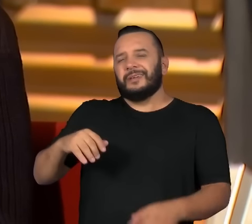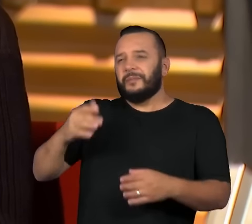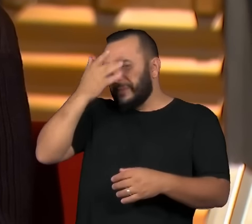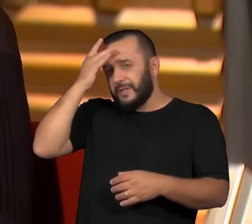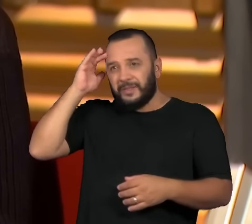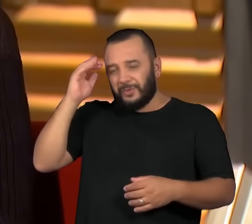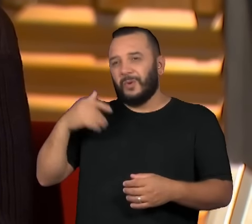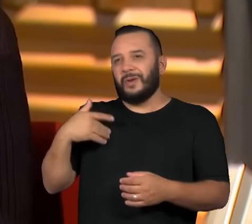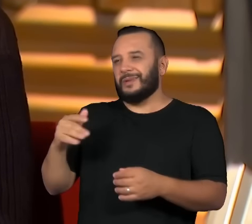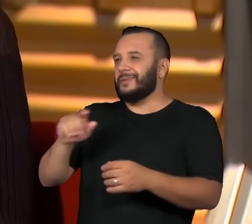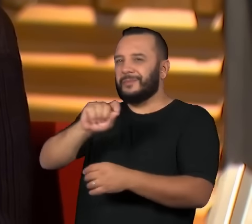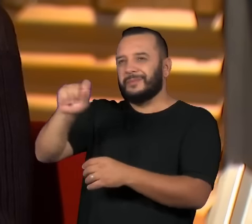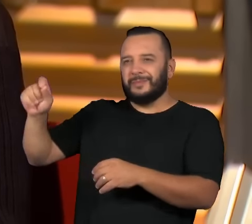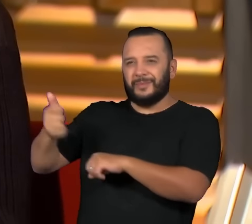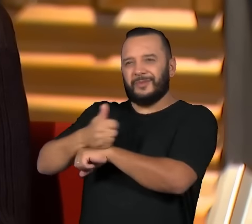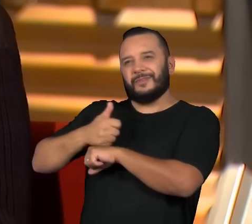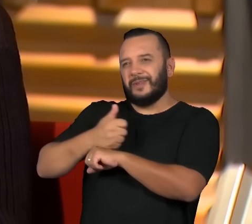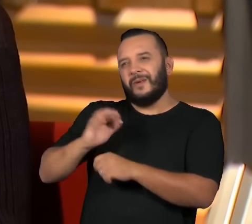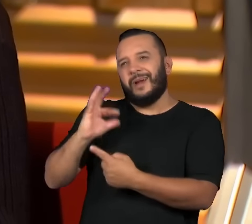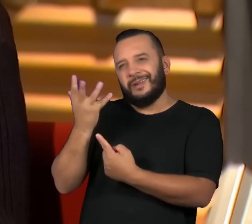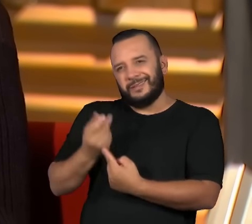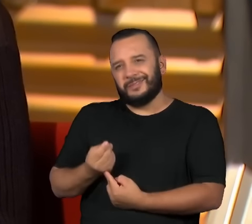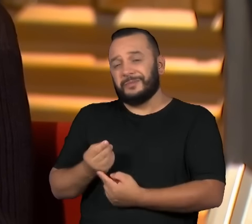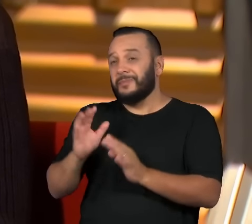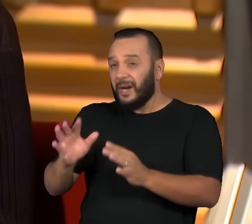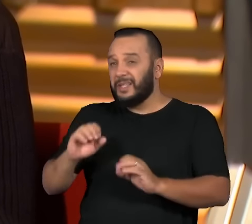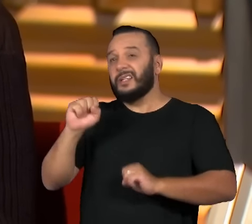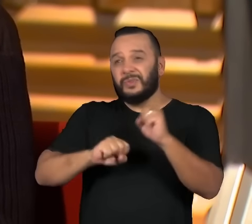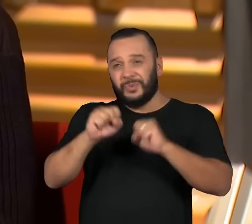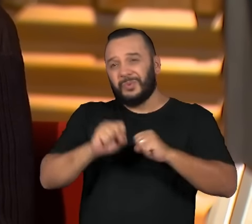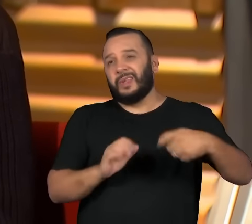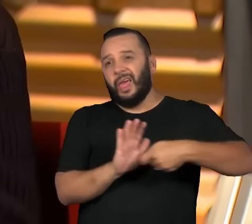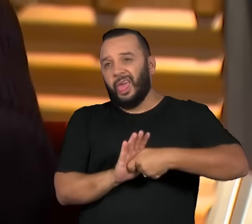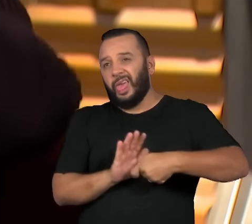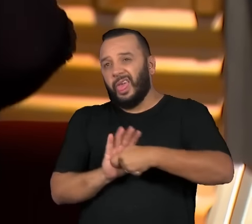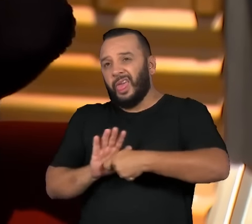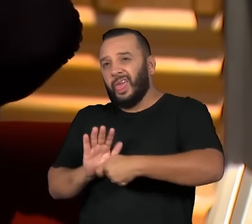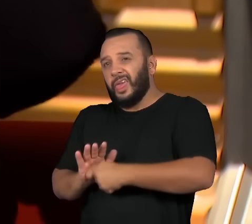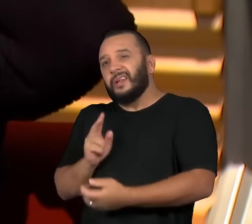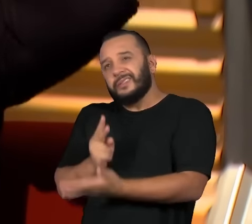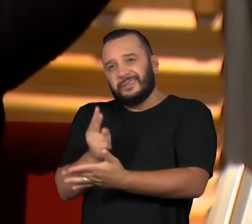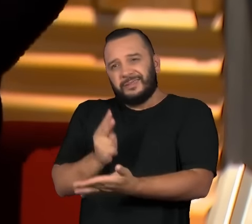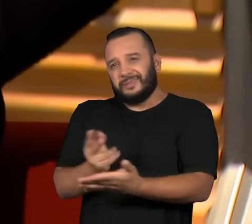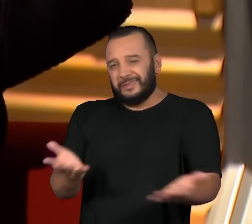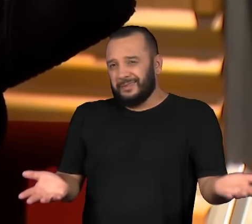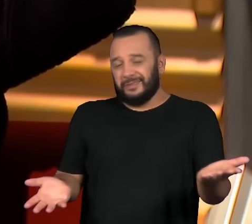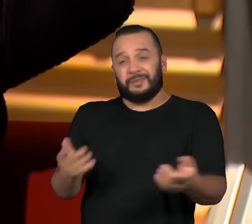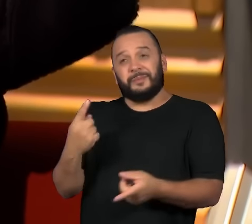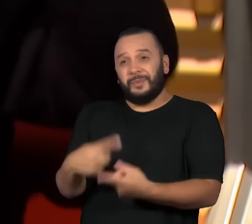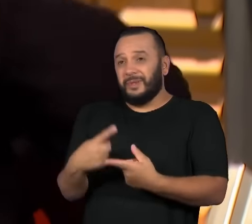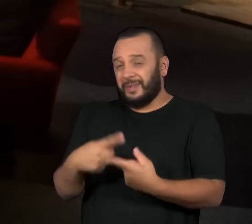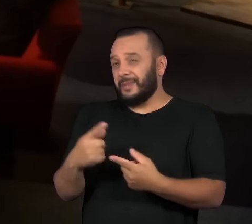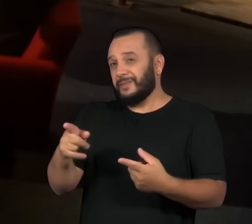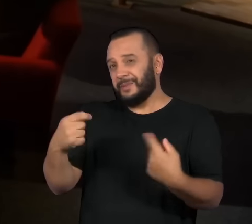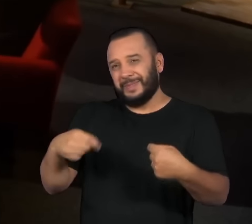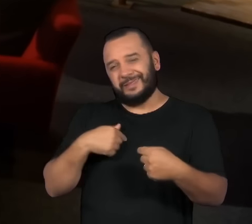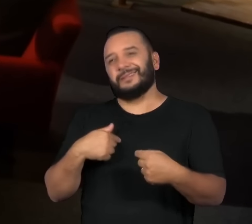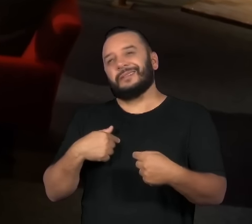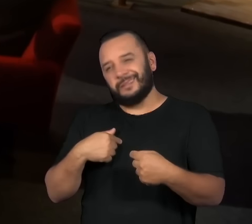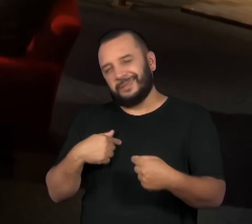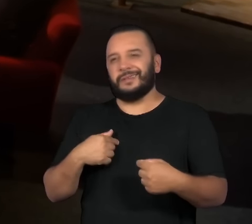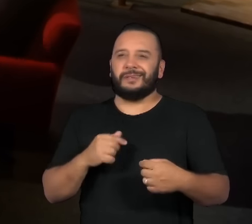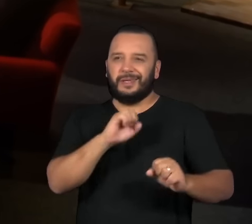para mostrar o seu trabalho e tudo. Mas a pressão da indústria, ela está sempre. Porque num certo momento você vai precisar entrar para a indústria, você vai